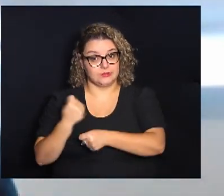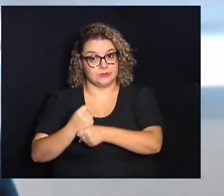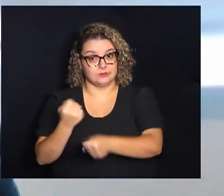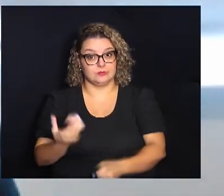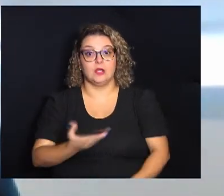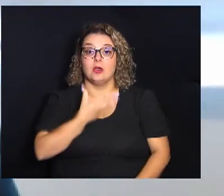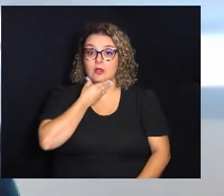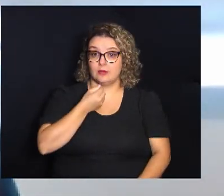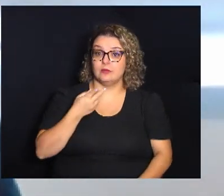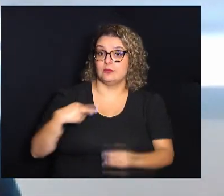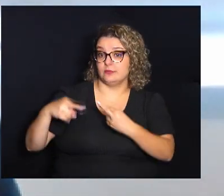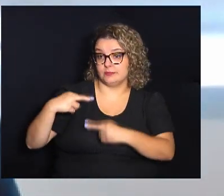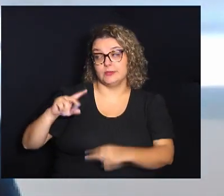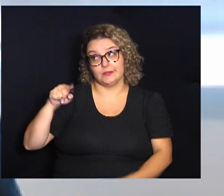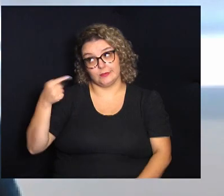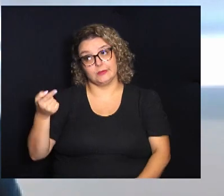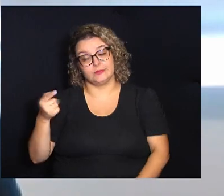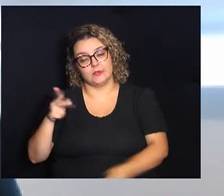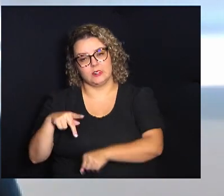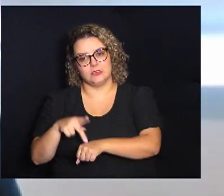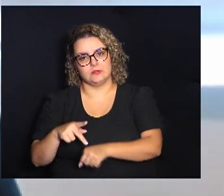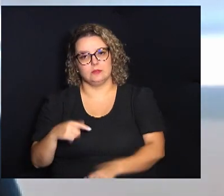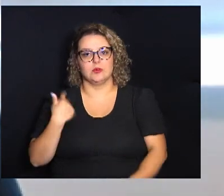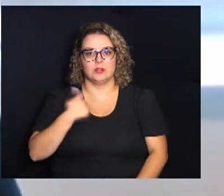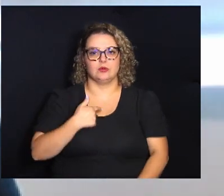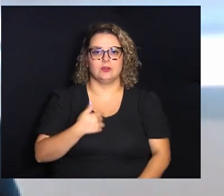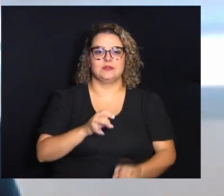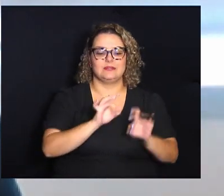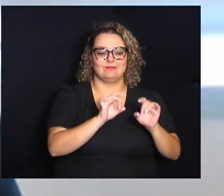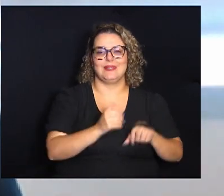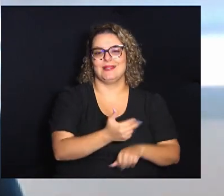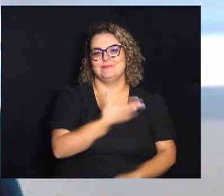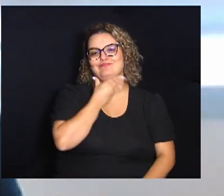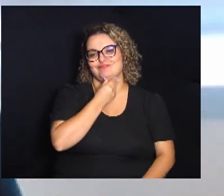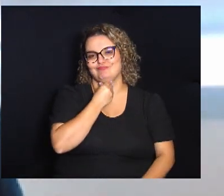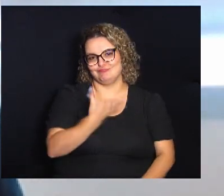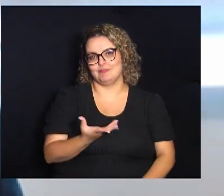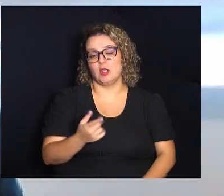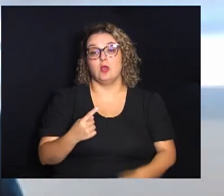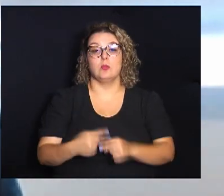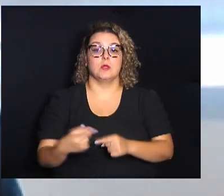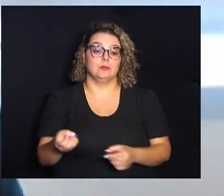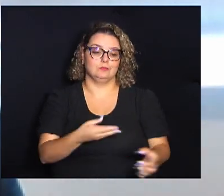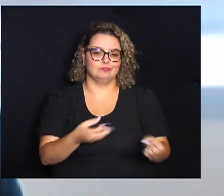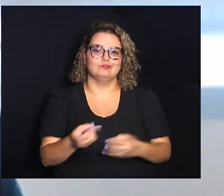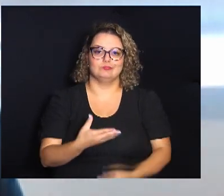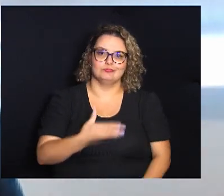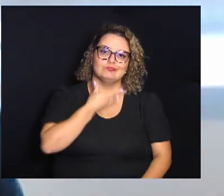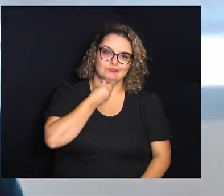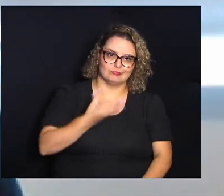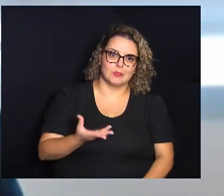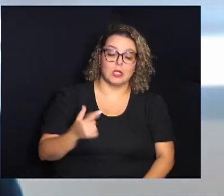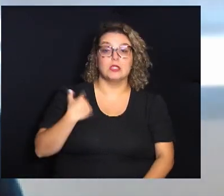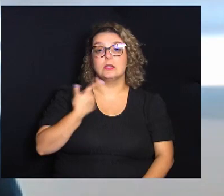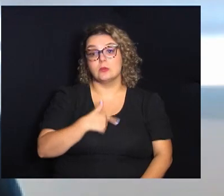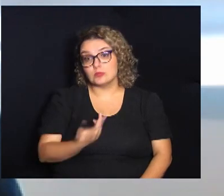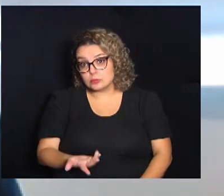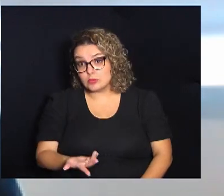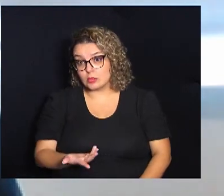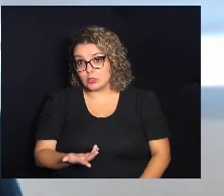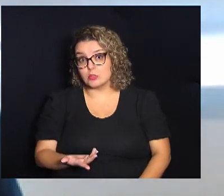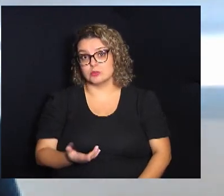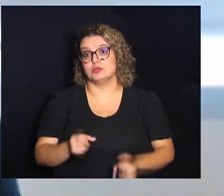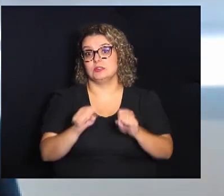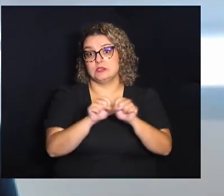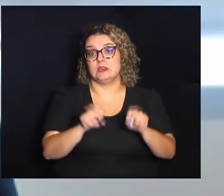com relação a outros países, justamente porque a gente teve que se atualizar por conta dos fraudadores. Então, o nosso sistema brasileiro de pagamentos ele é